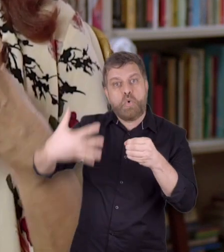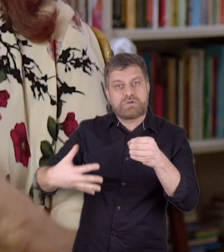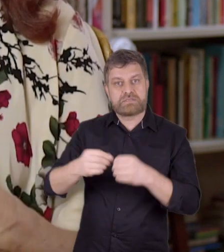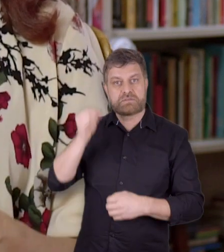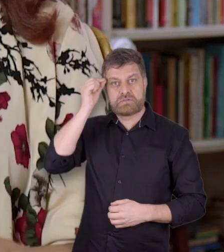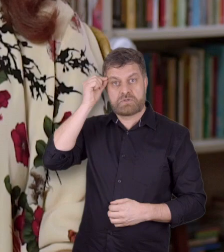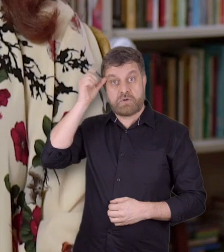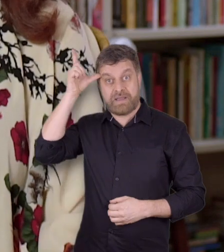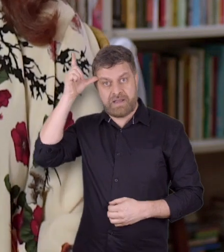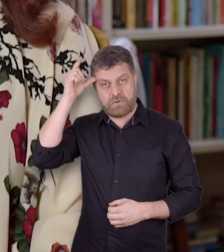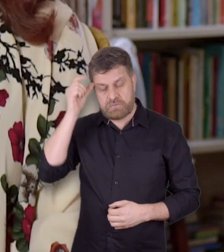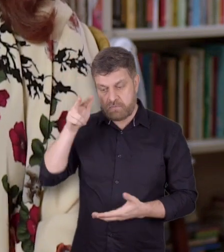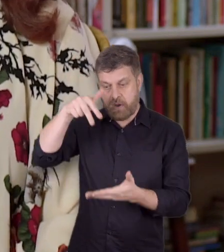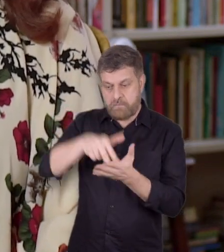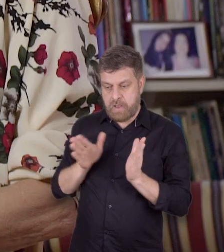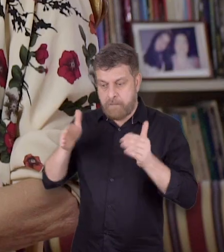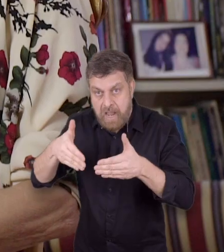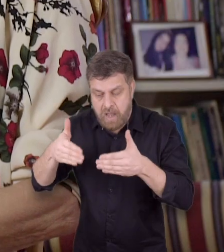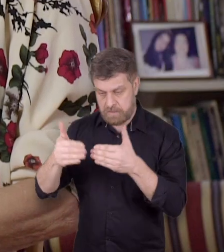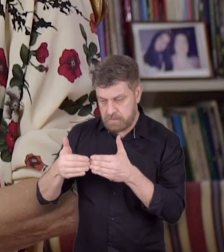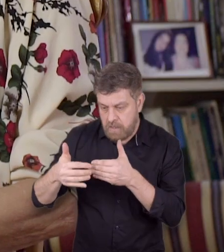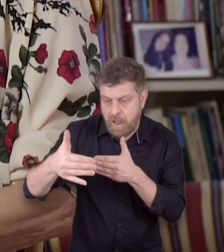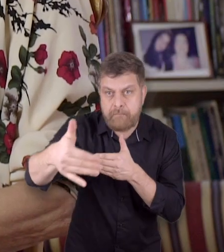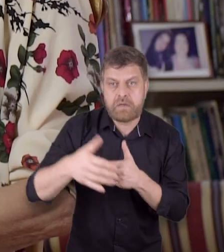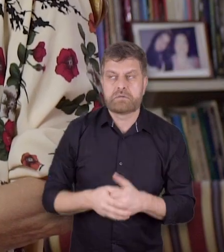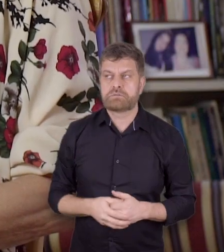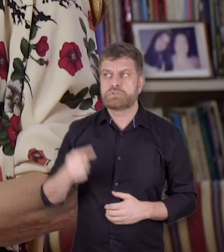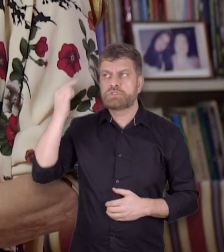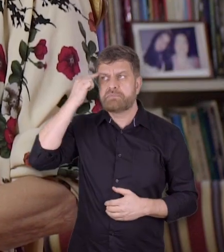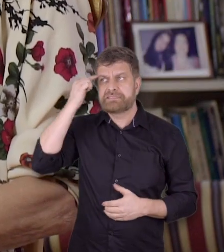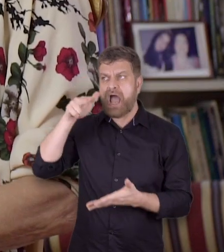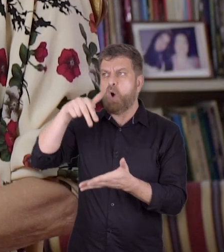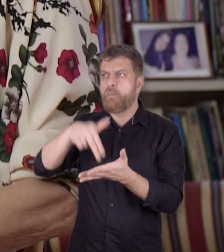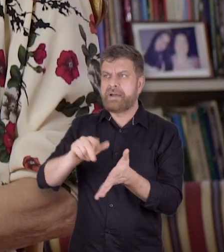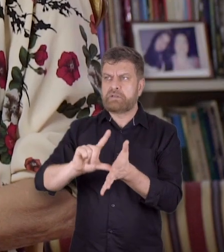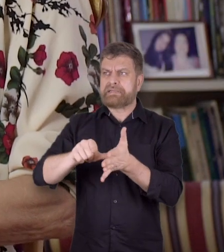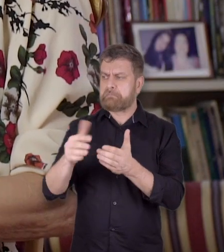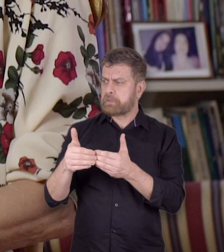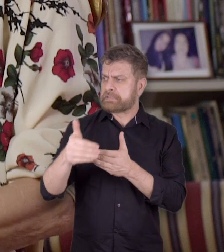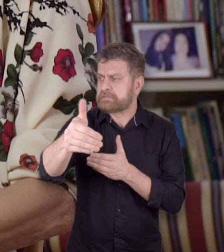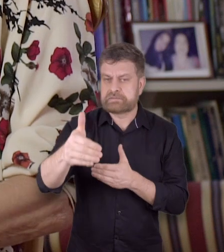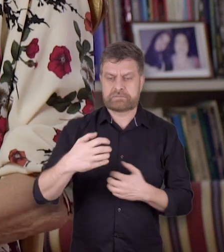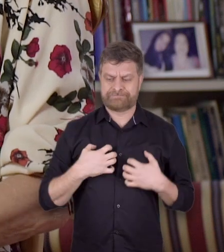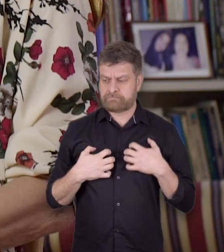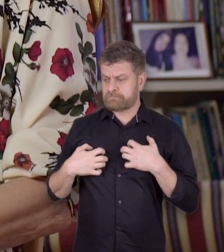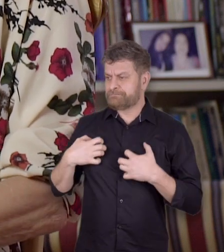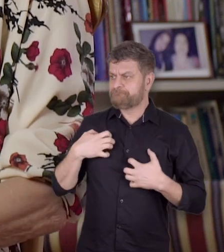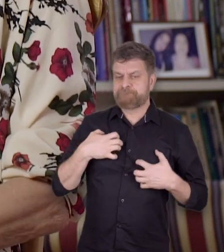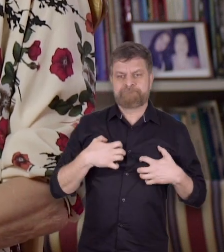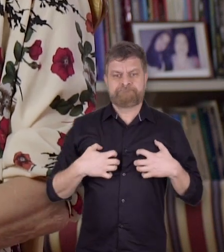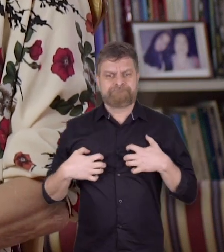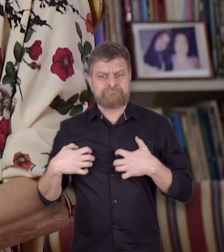cultura pós-humana. A palavra pós-humano, de certa forma, produz um